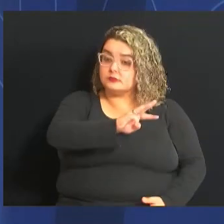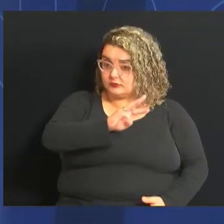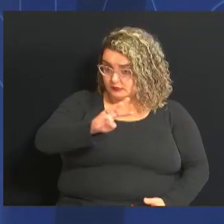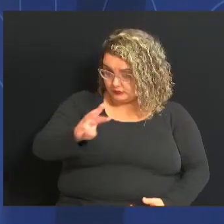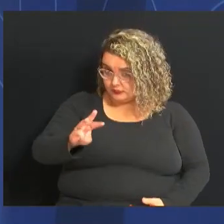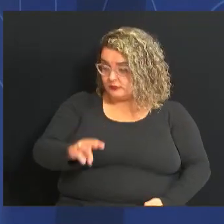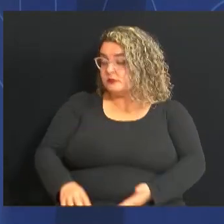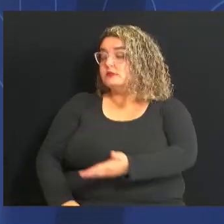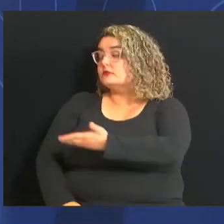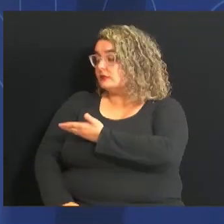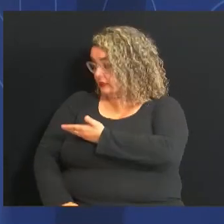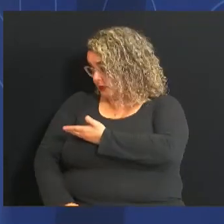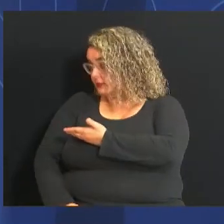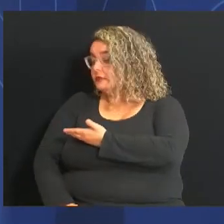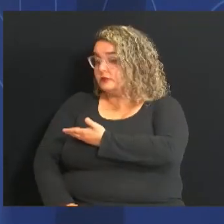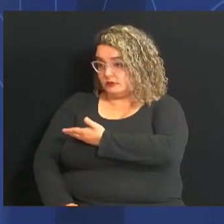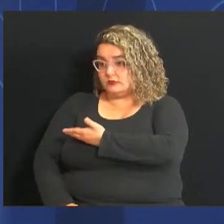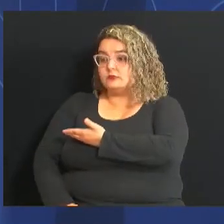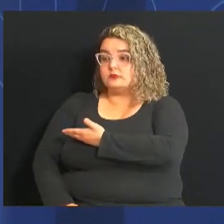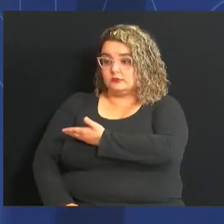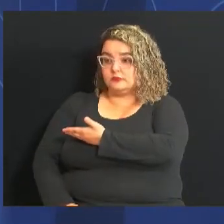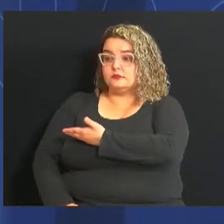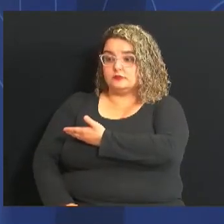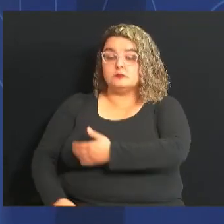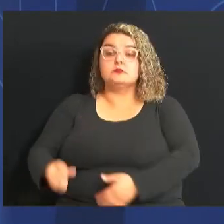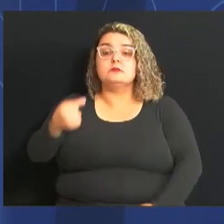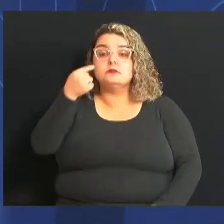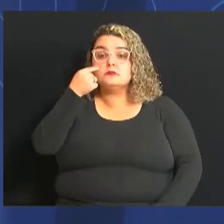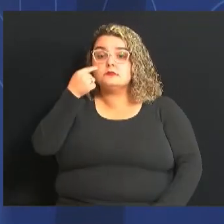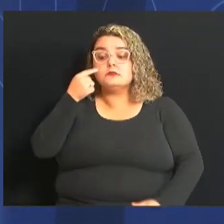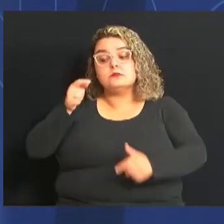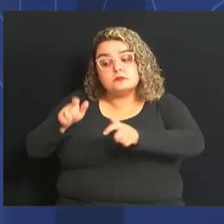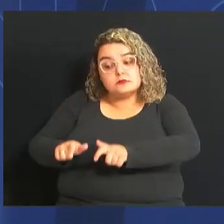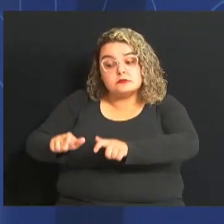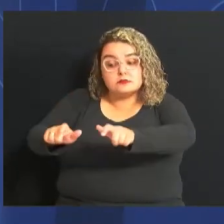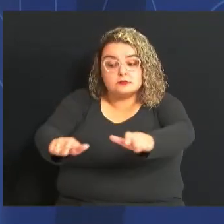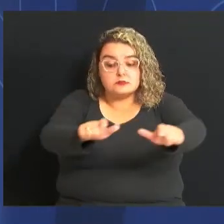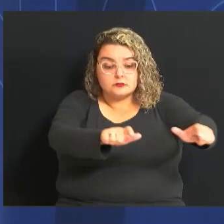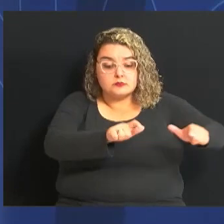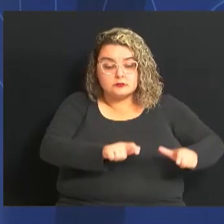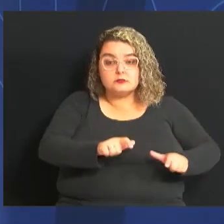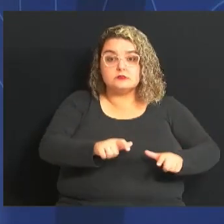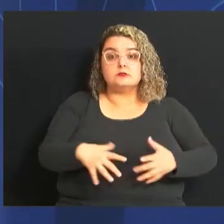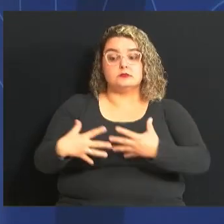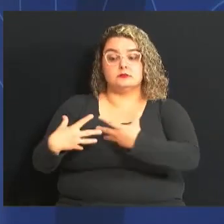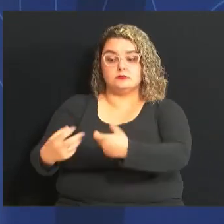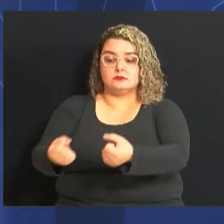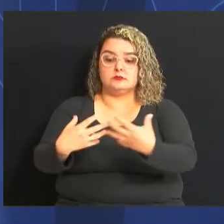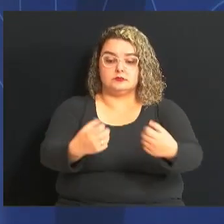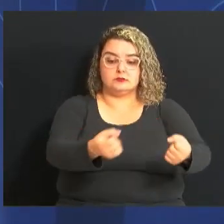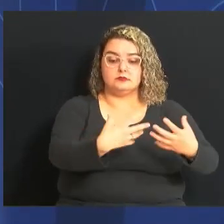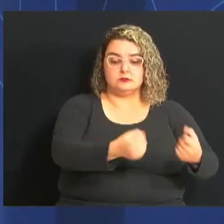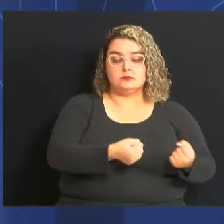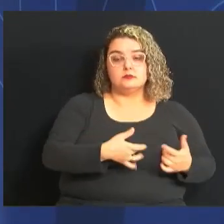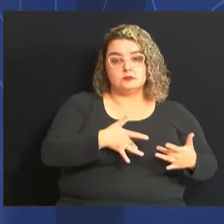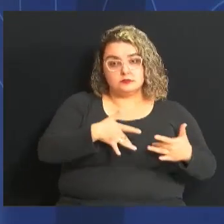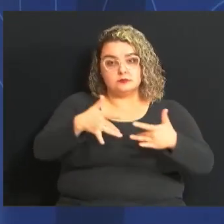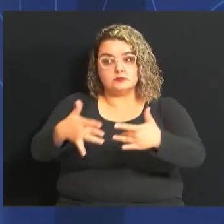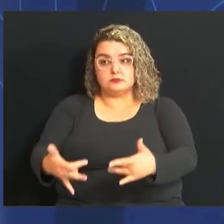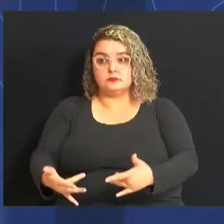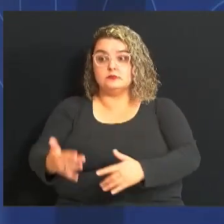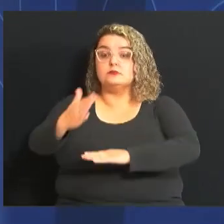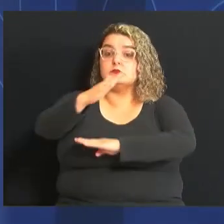campinas.sp.gov.br/Natal Sem Fome, e lá você vai conferir os postos de arrecadação. A Câmara Municipal de Campinas é um ponto